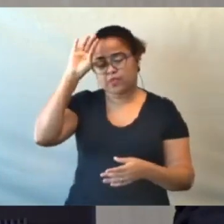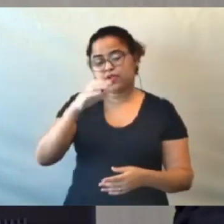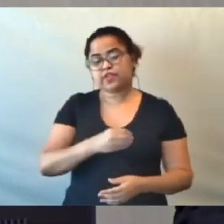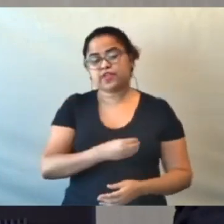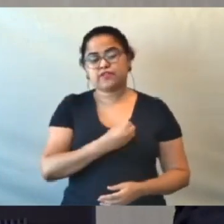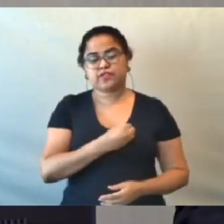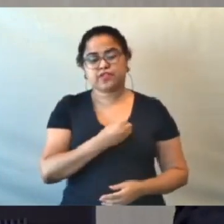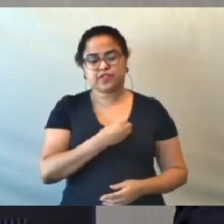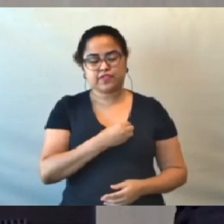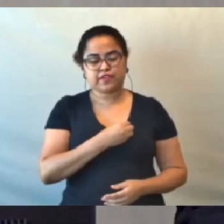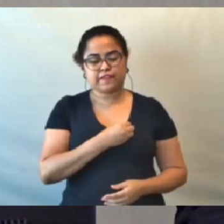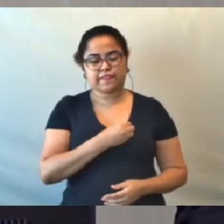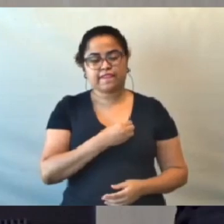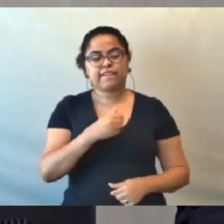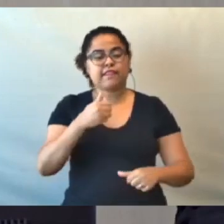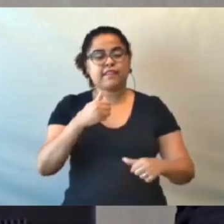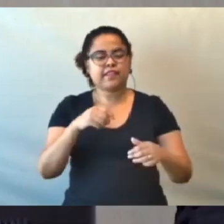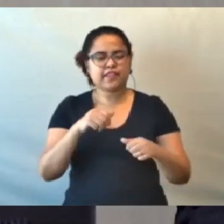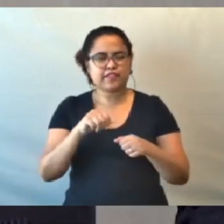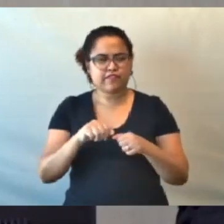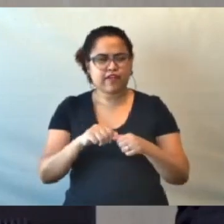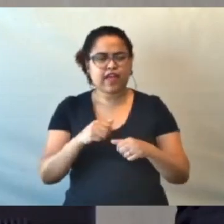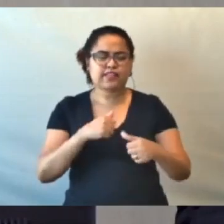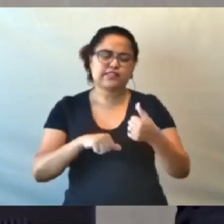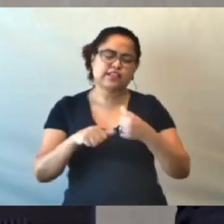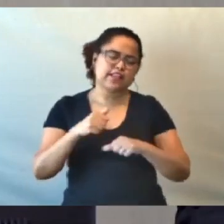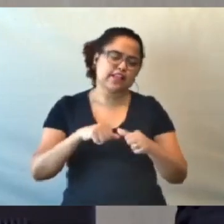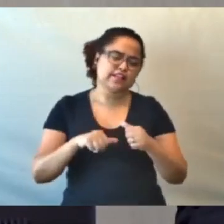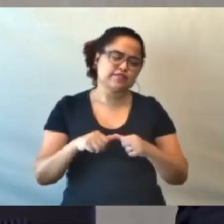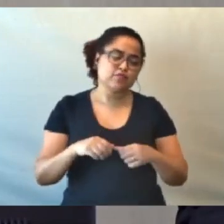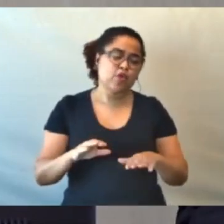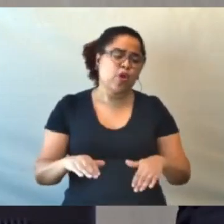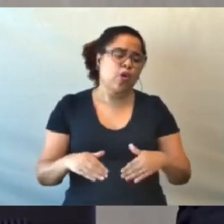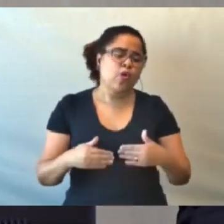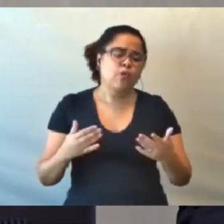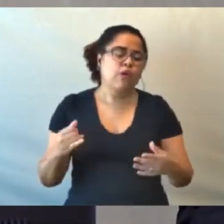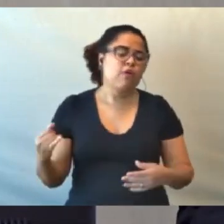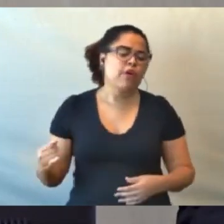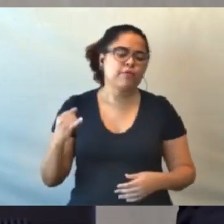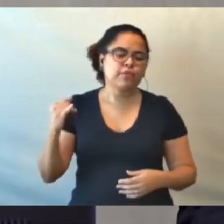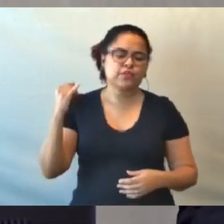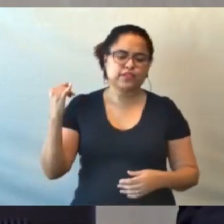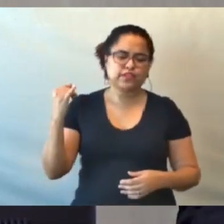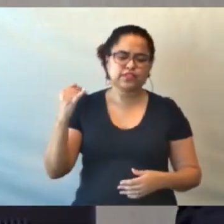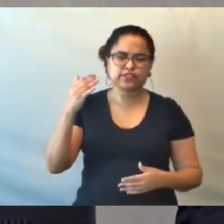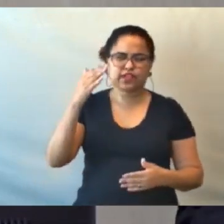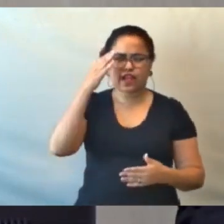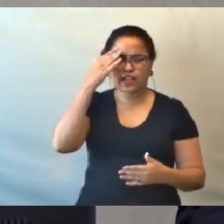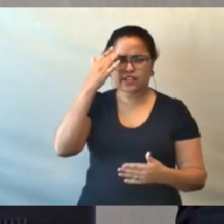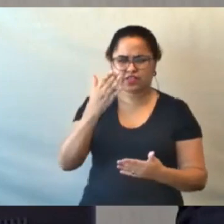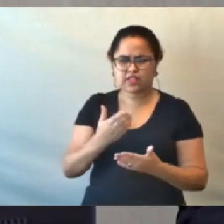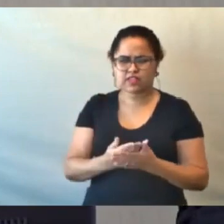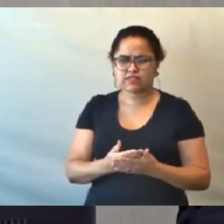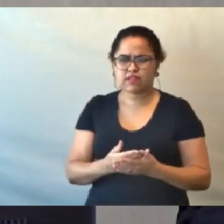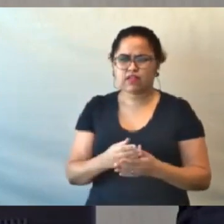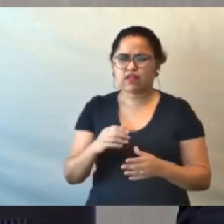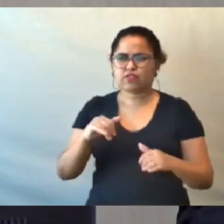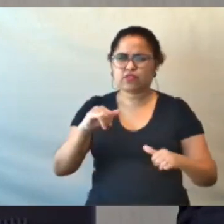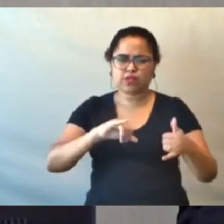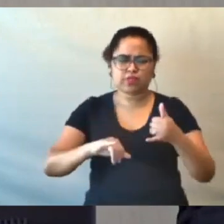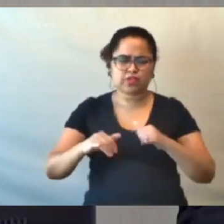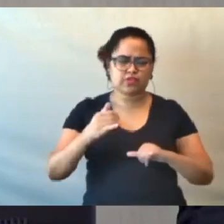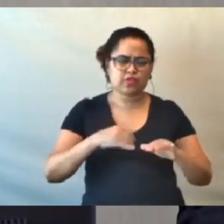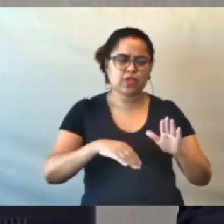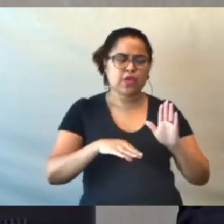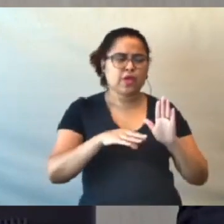que realiza as análises. Qual a importância da acreditação do laboratório para os parâmetros